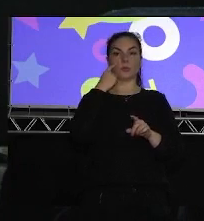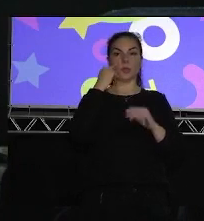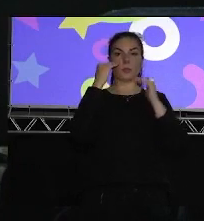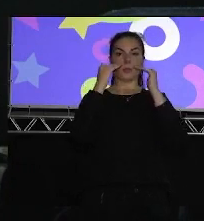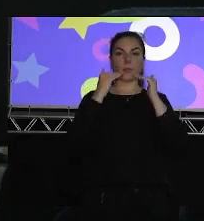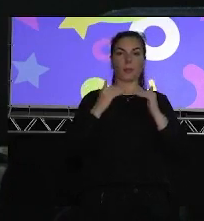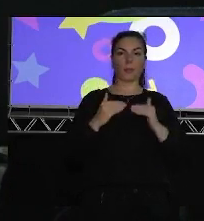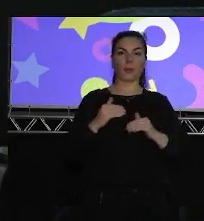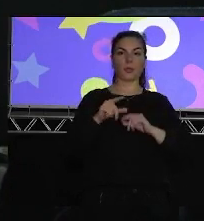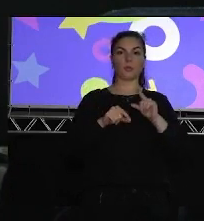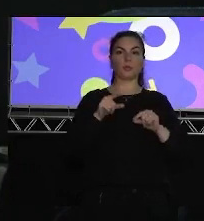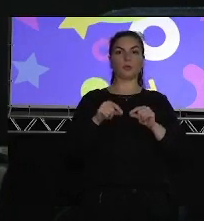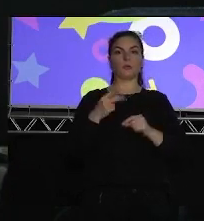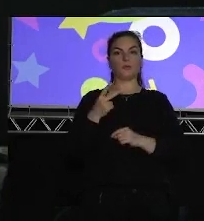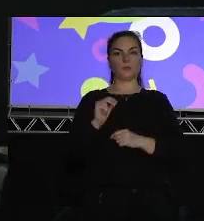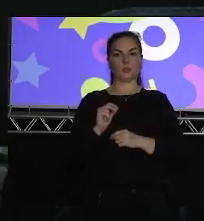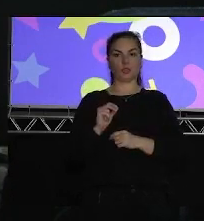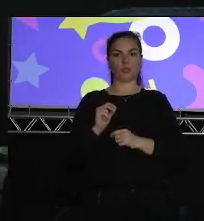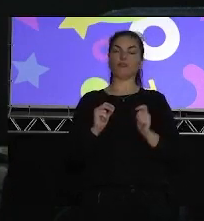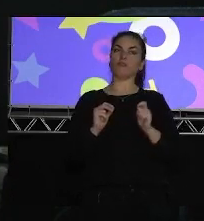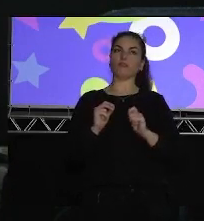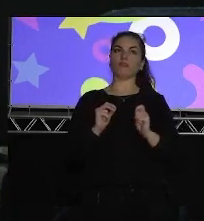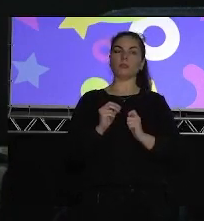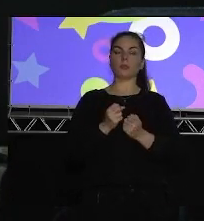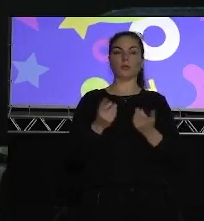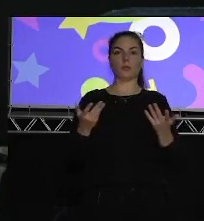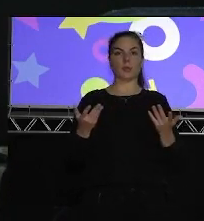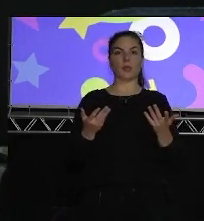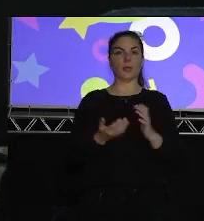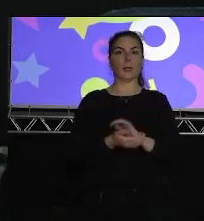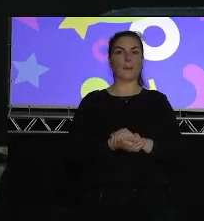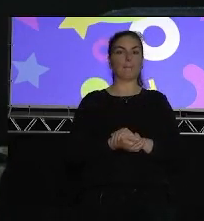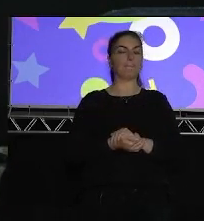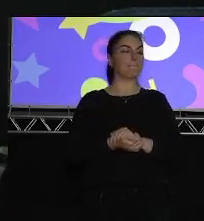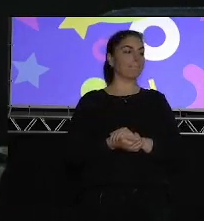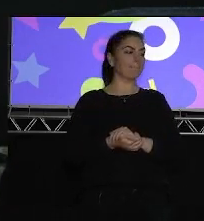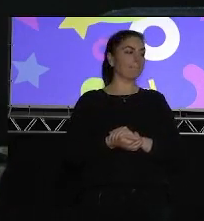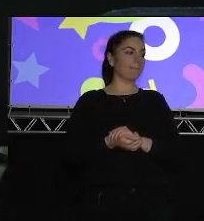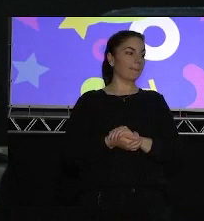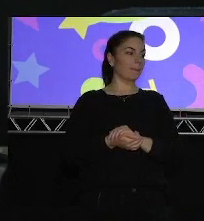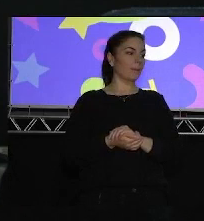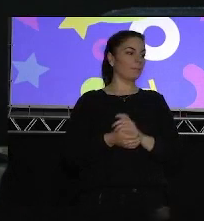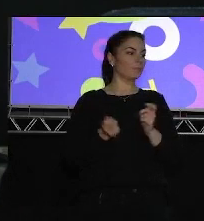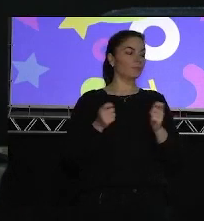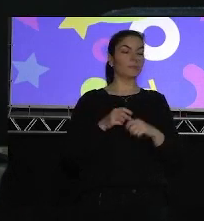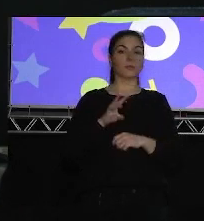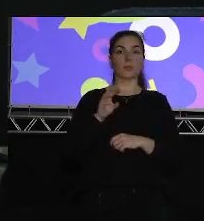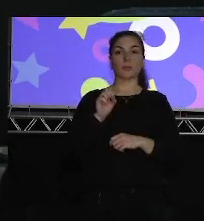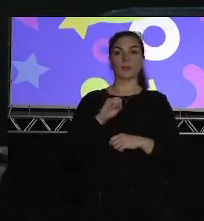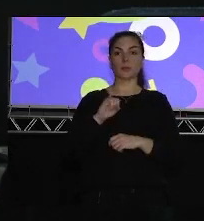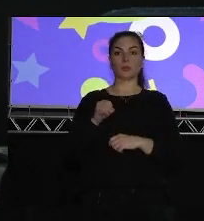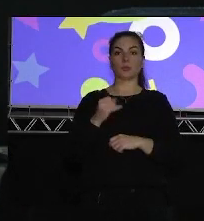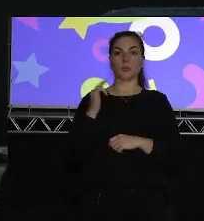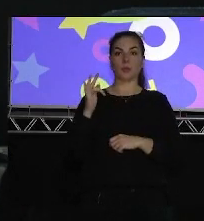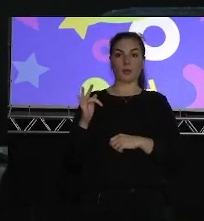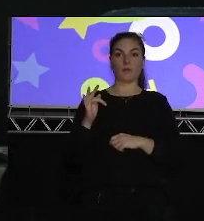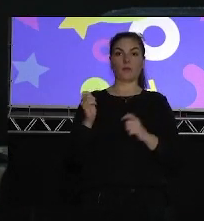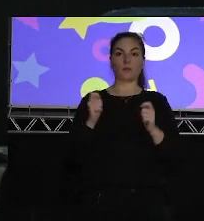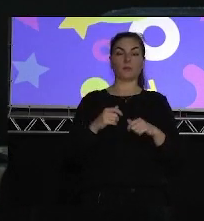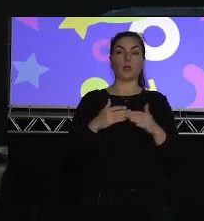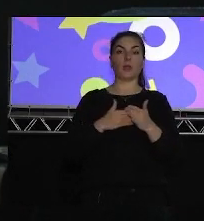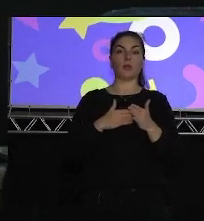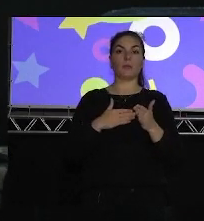delas. 20 a gente tinha capacidade de entregar. Né? Elas foram priorizadas para o WSJF. A gente tinha um limite de